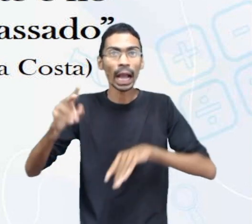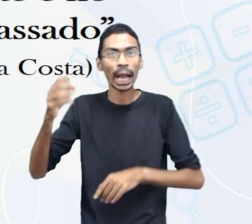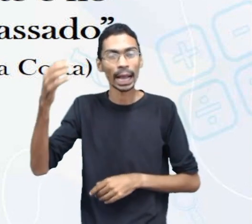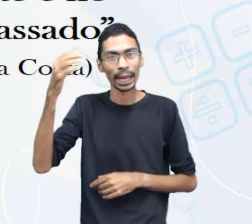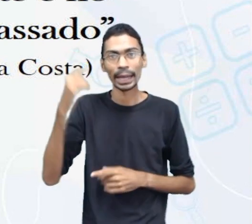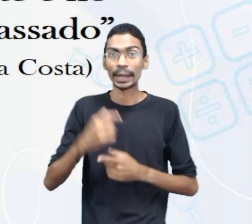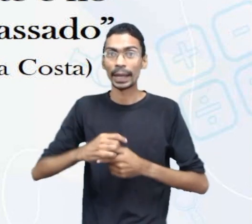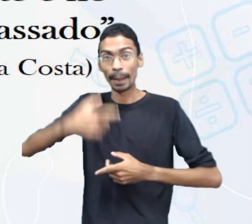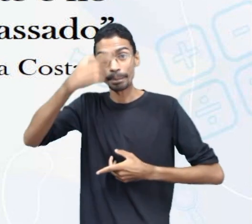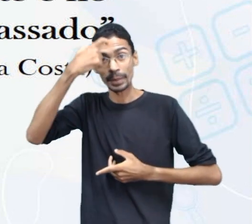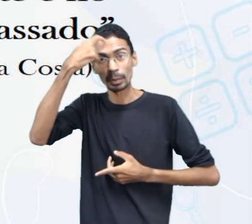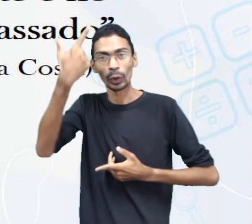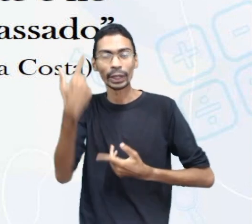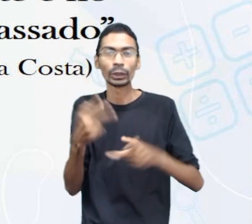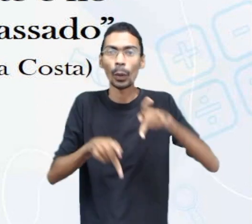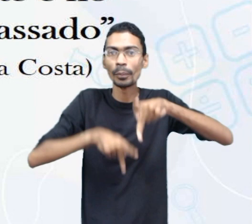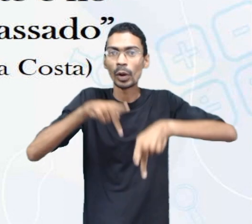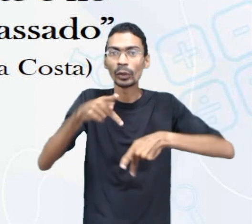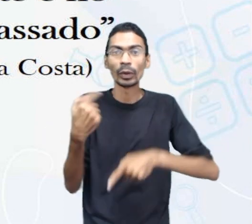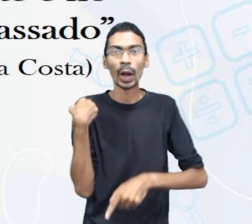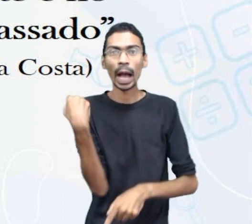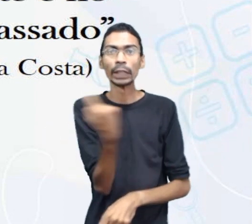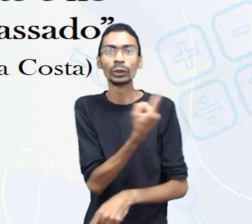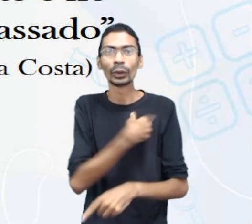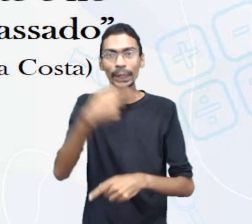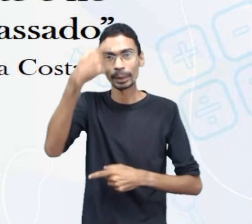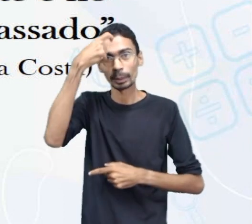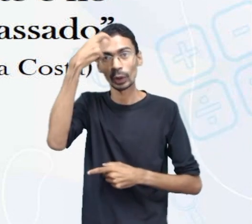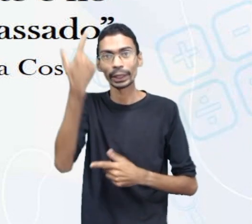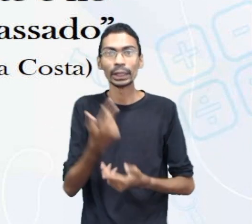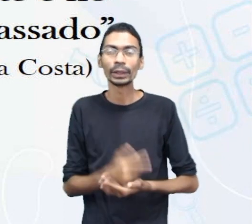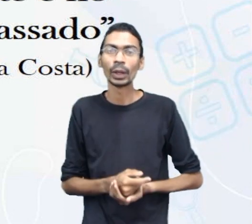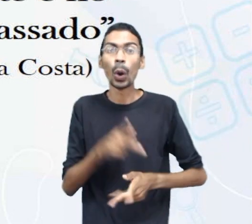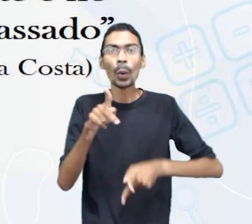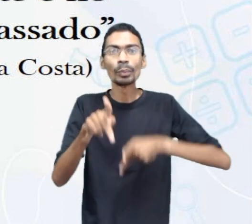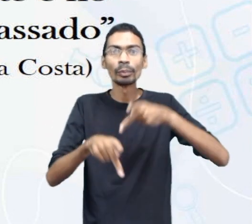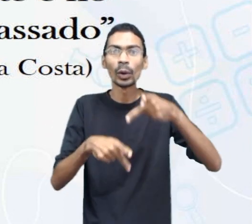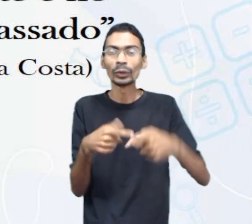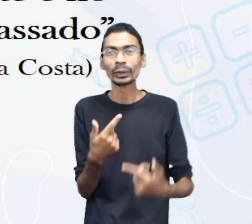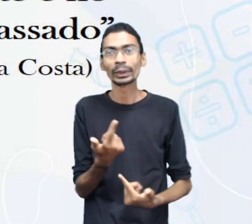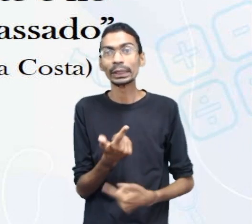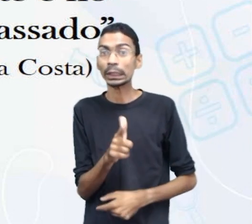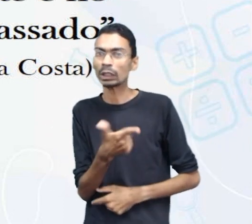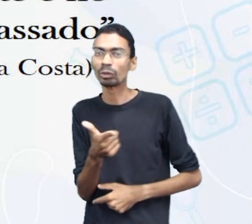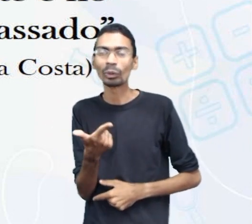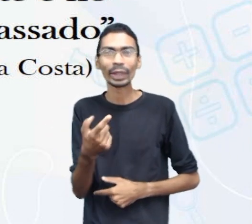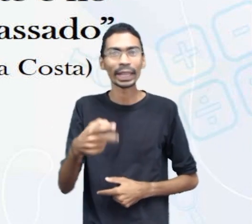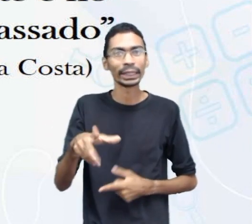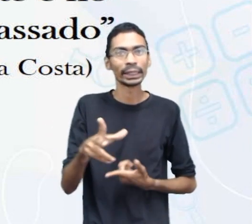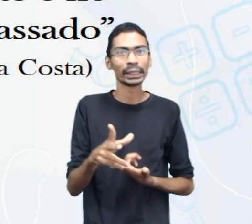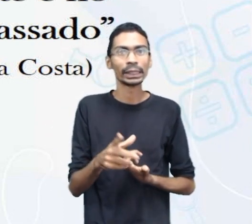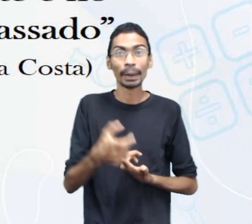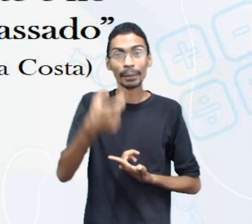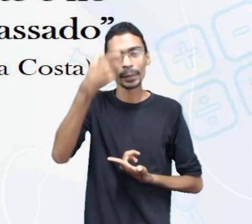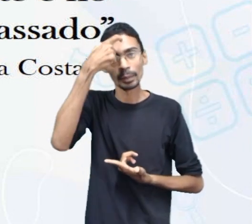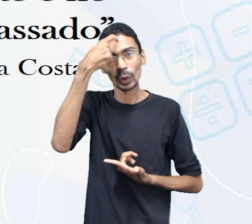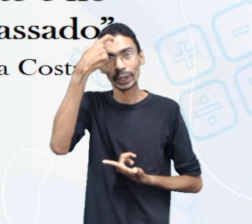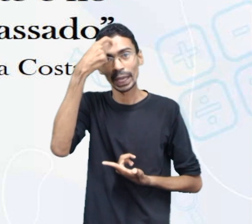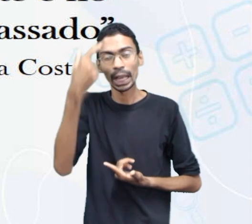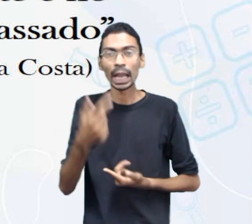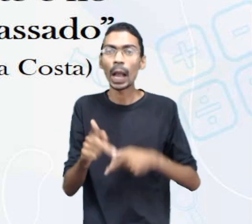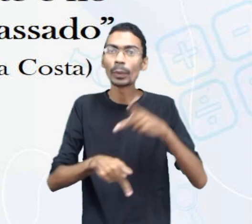memória dos povos a nossa memória é um povo sem história sem memória é um povo sem história